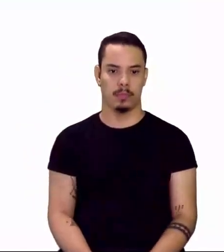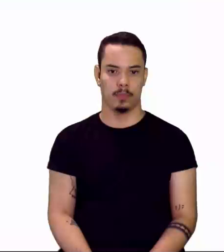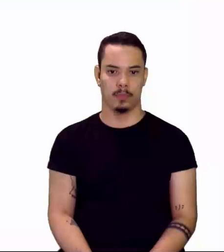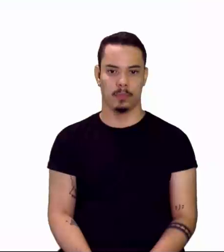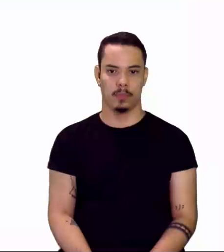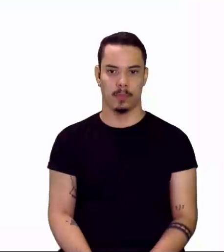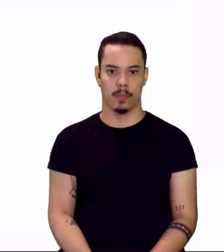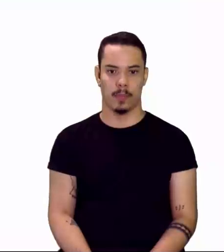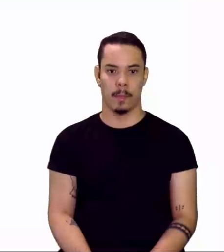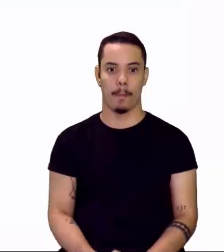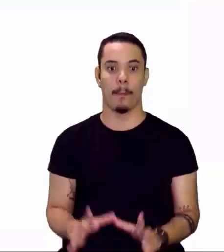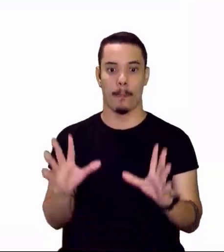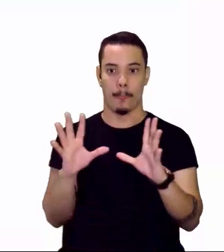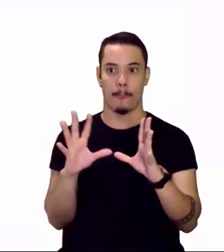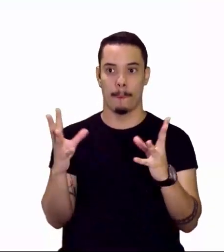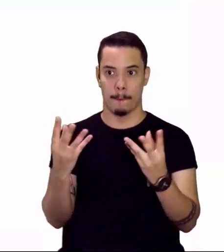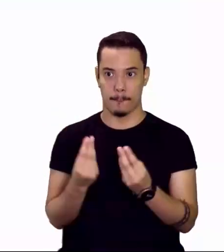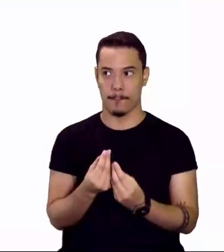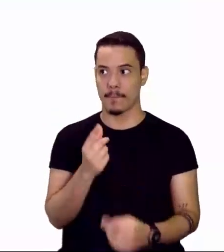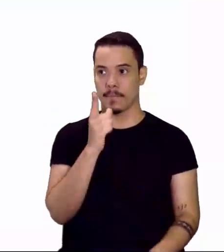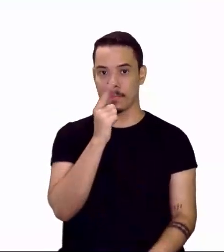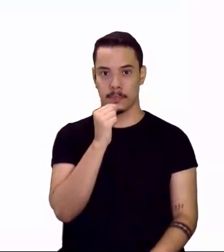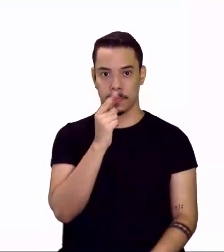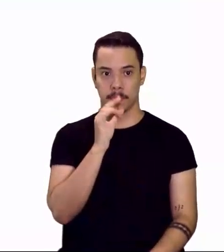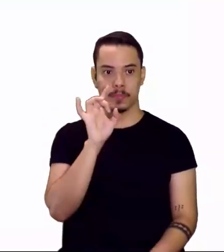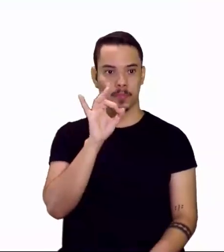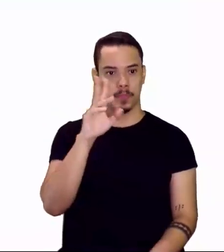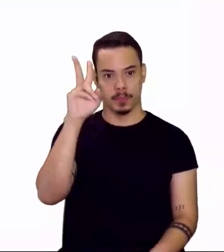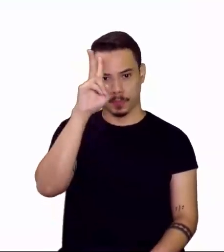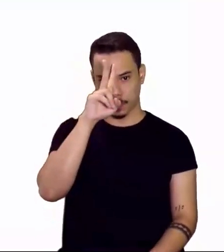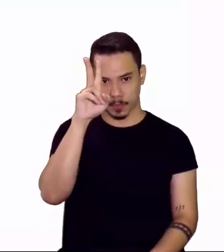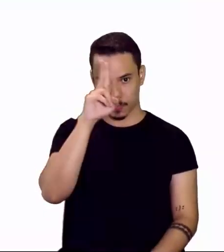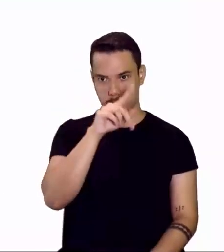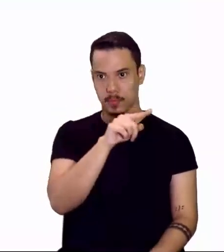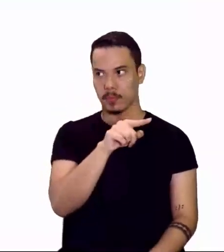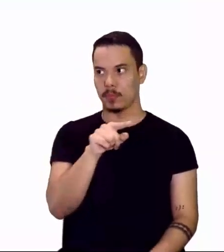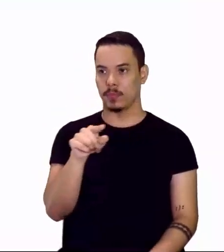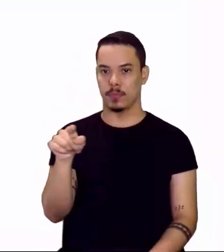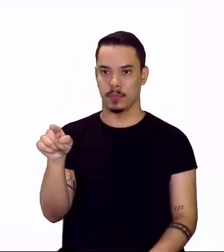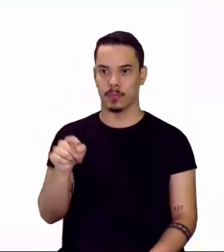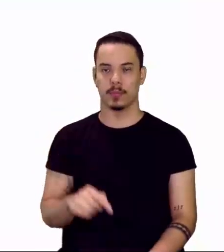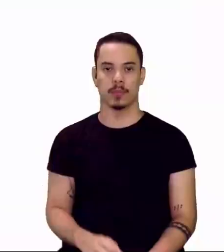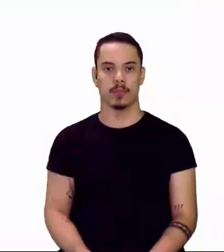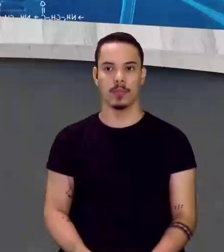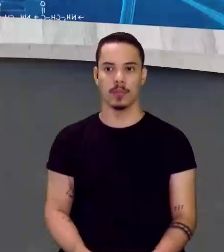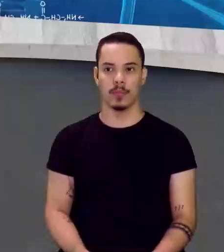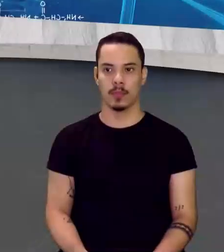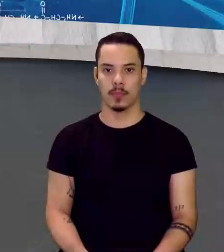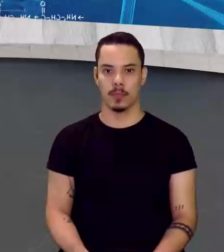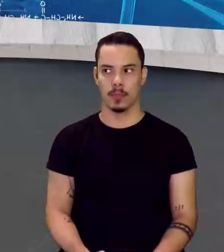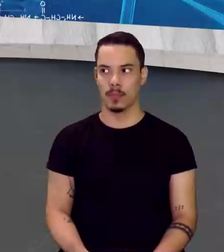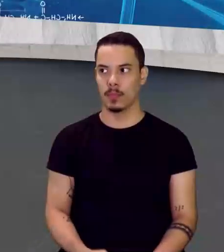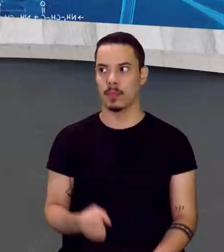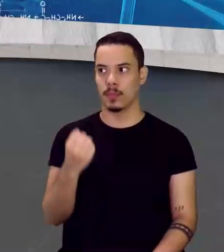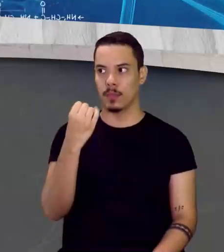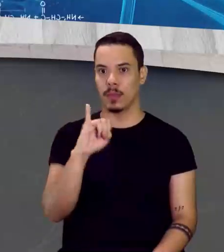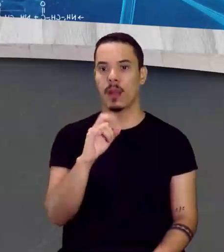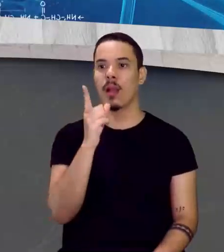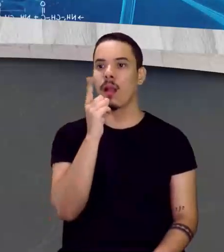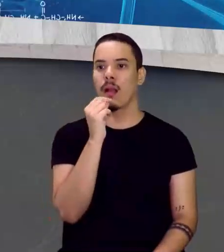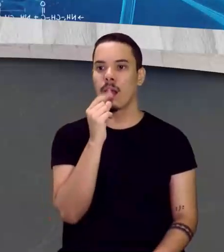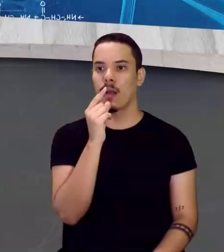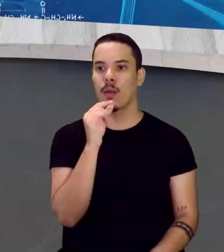da água, então, é só para lembrar um pouquinho a vocês aqui, meu caro aluno. No caso da molécula da